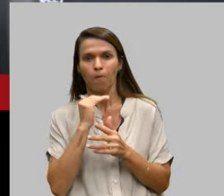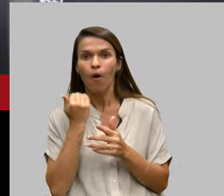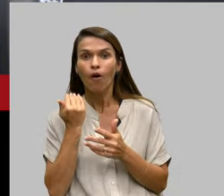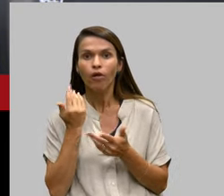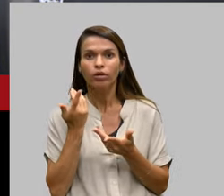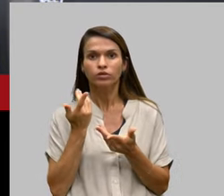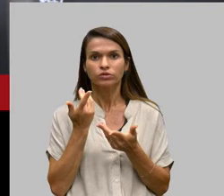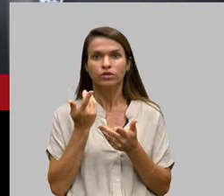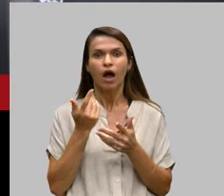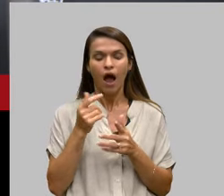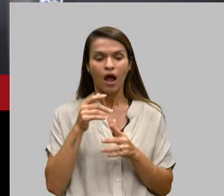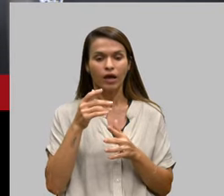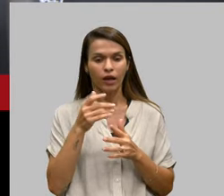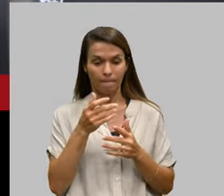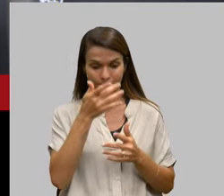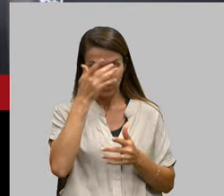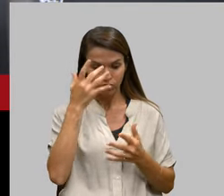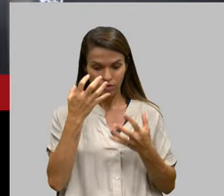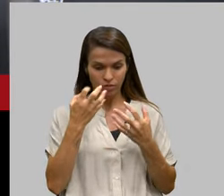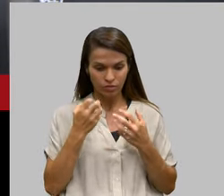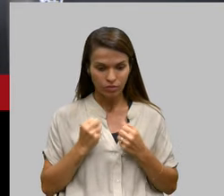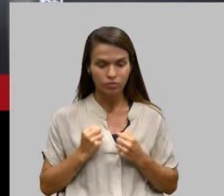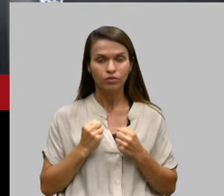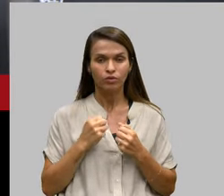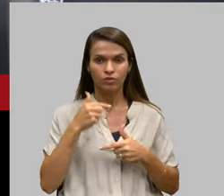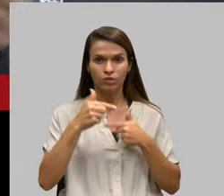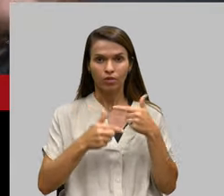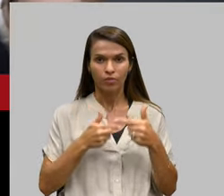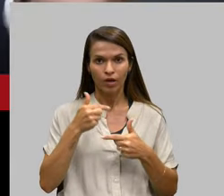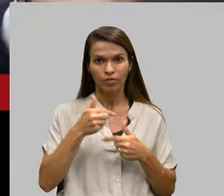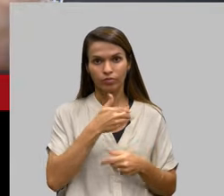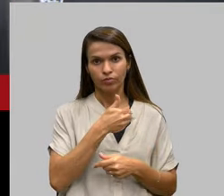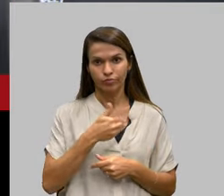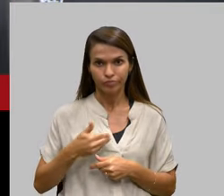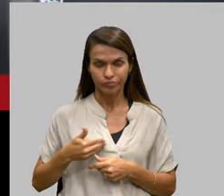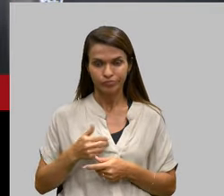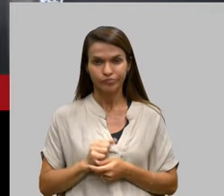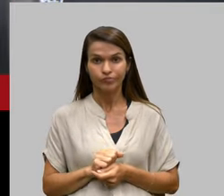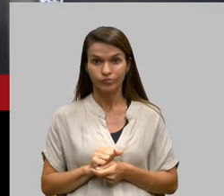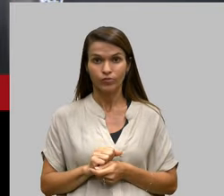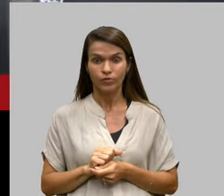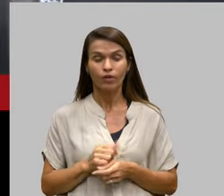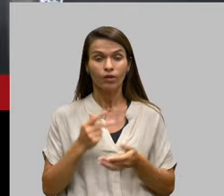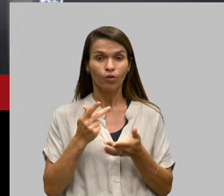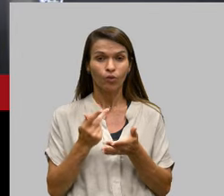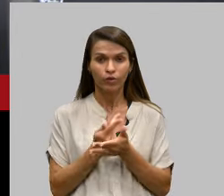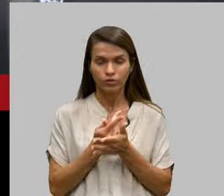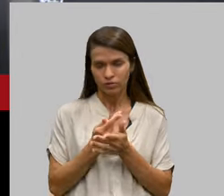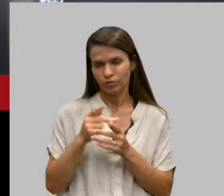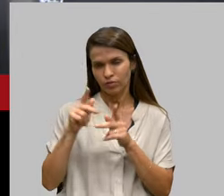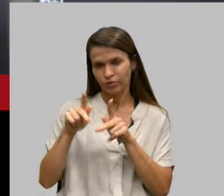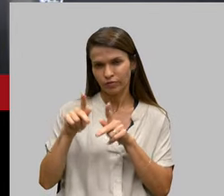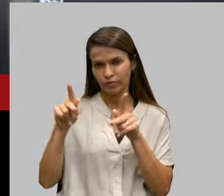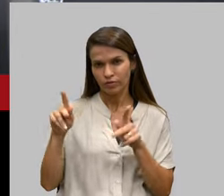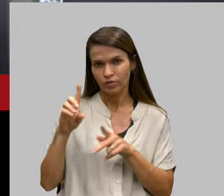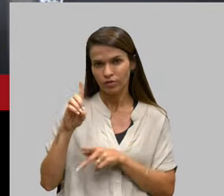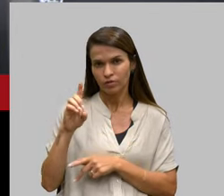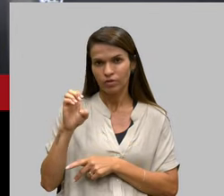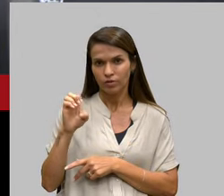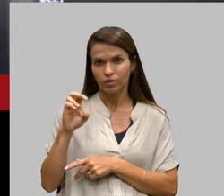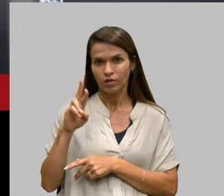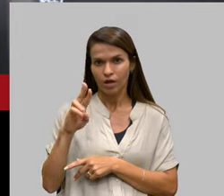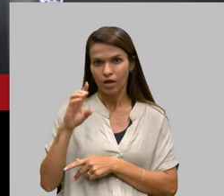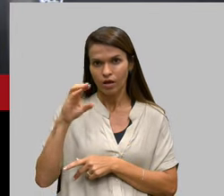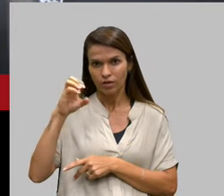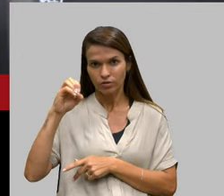ingressou no serviço público O que aconteceu muito bem historiado pelo nosso professor Dércio na